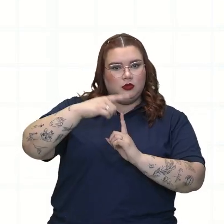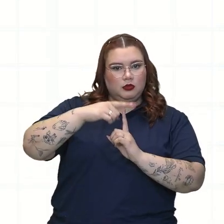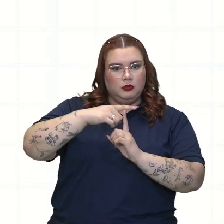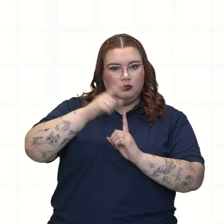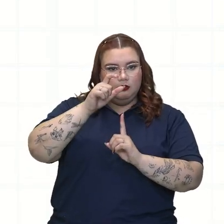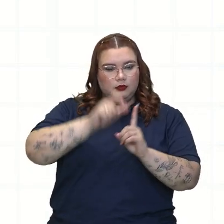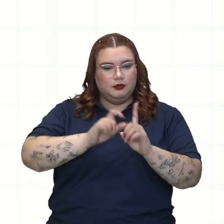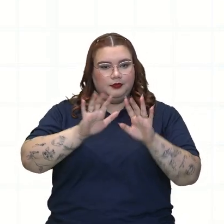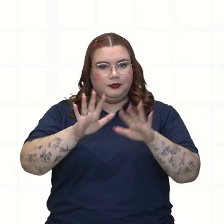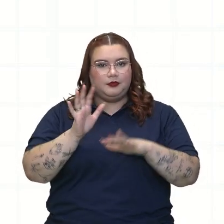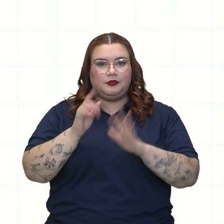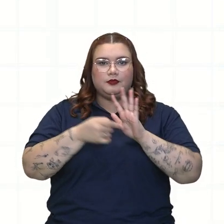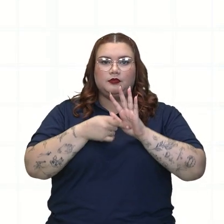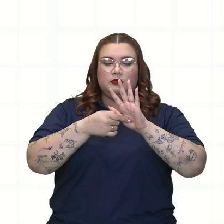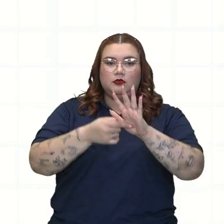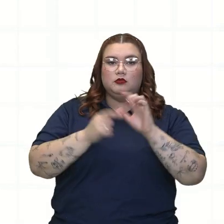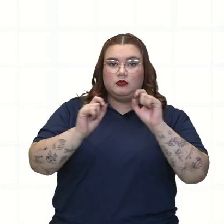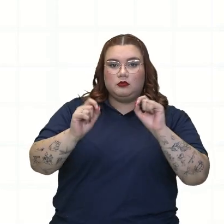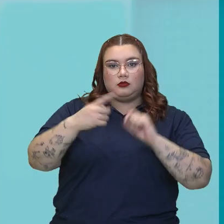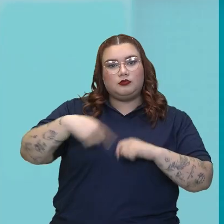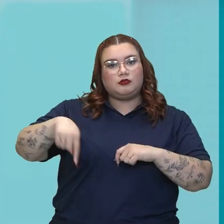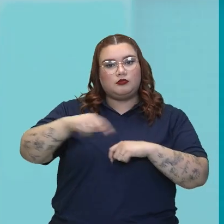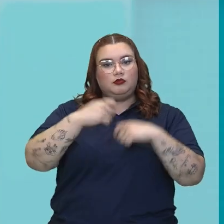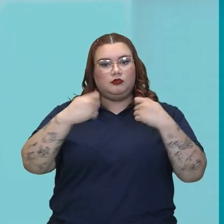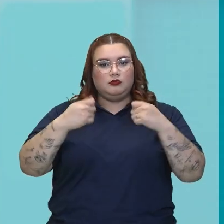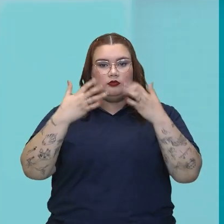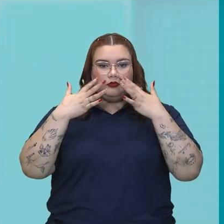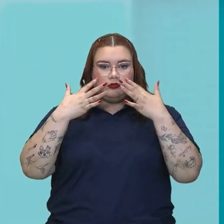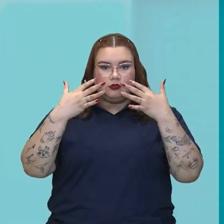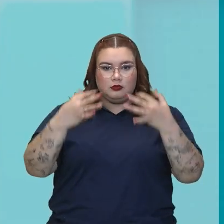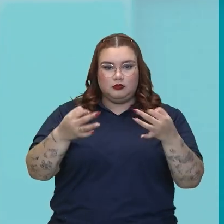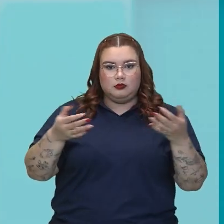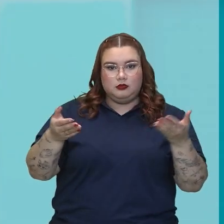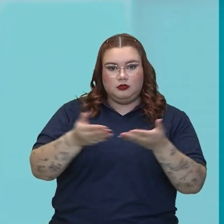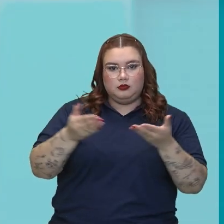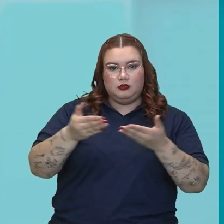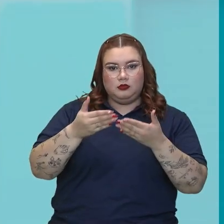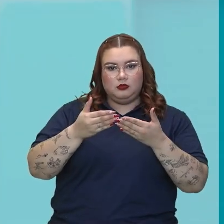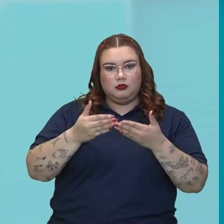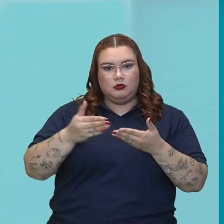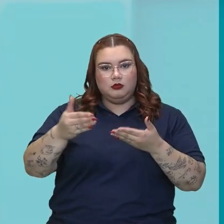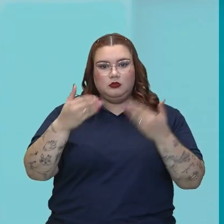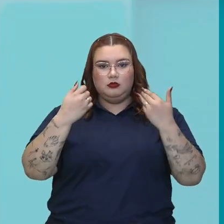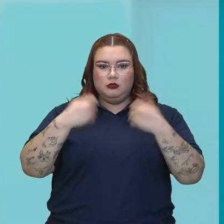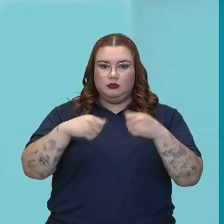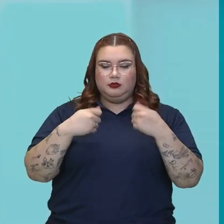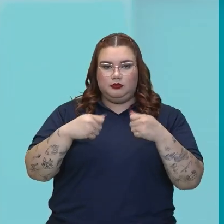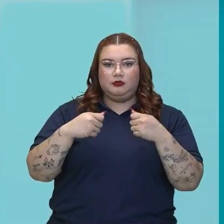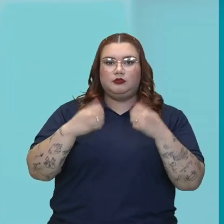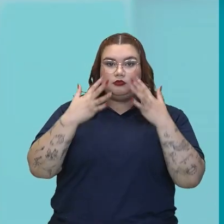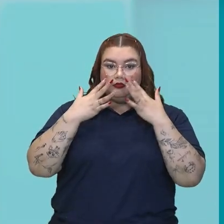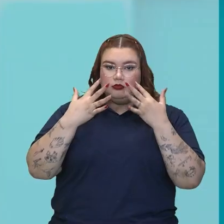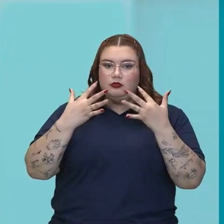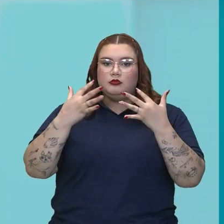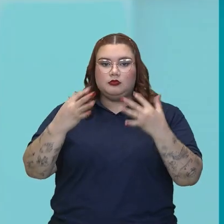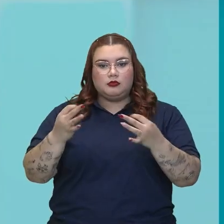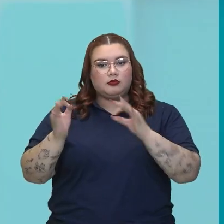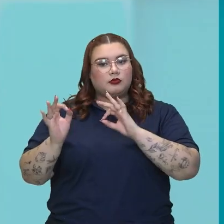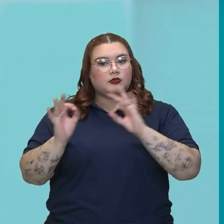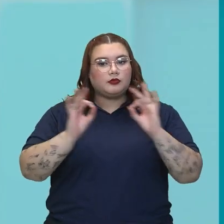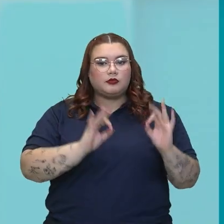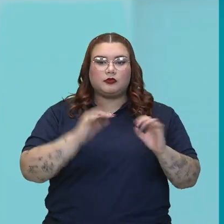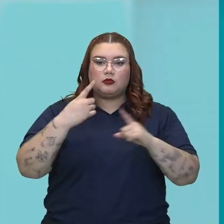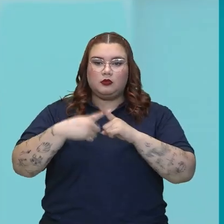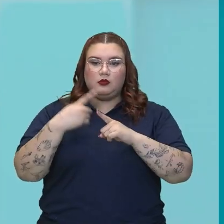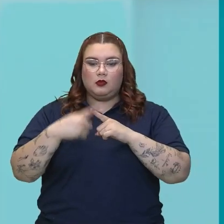comigo para chamar a atenção de vocês. Daqui para frente, a gente precisa de bastante atenção, porque até